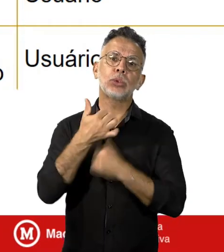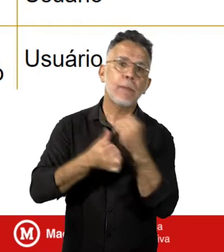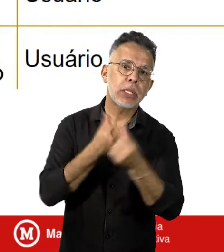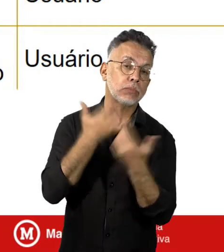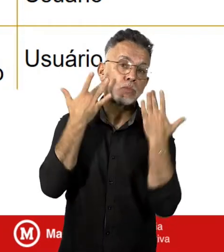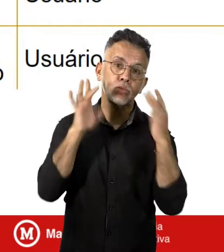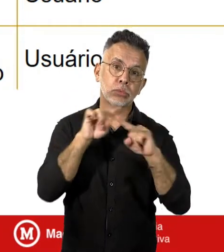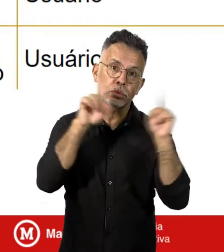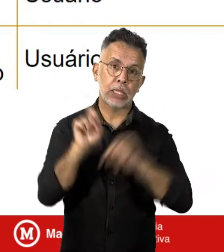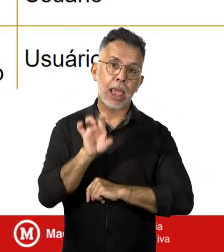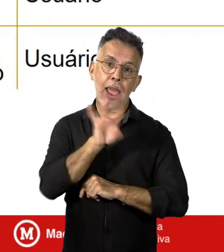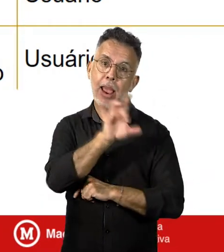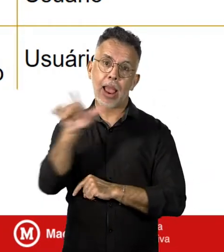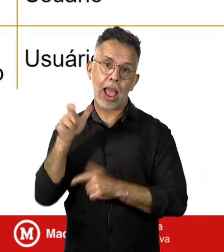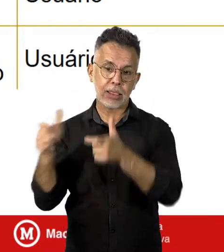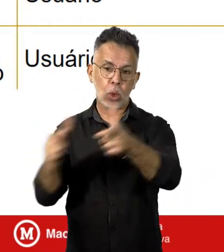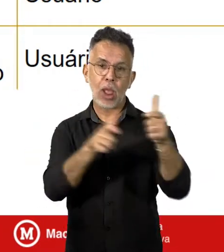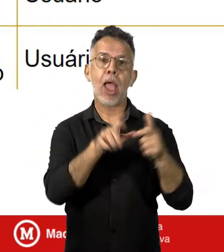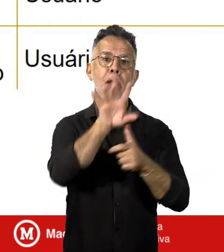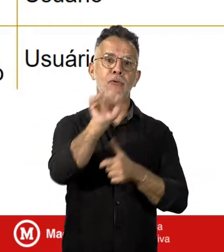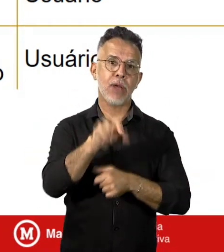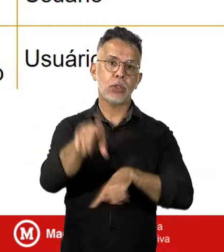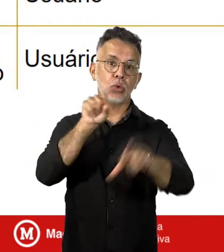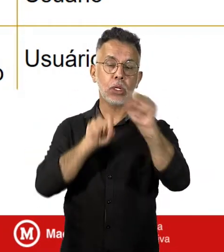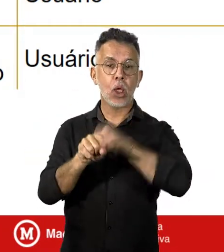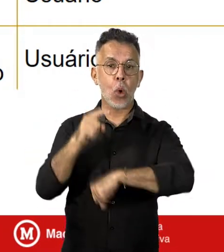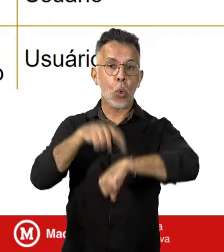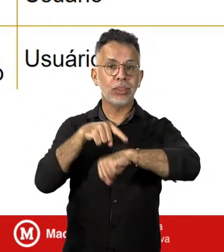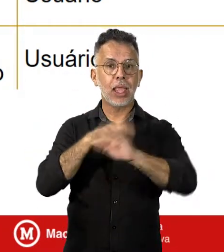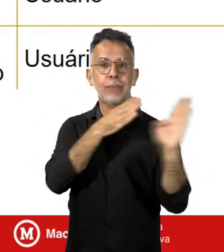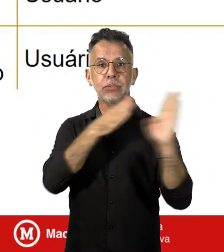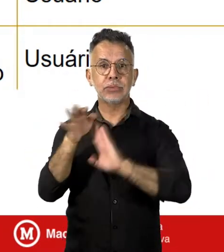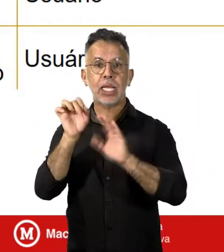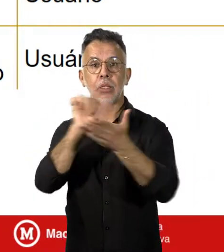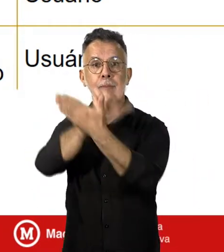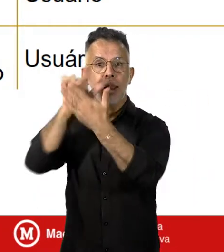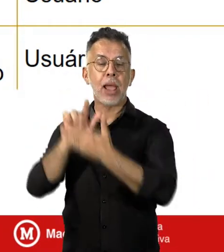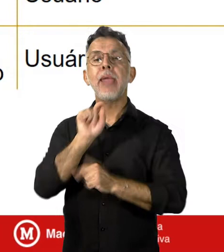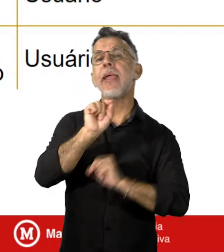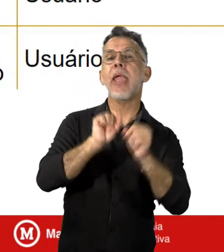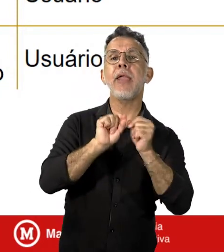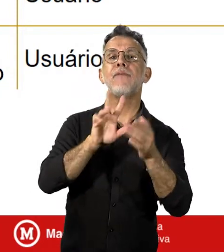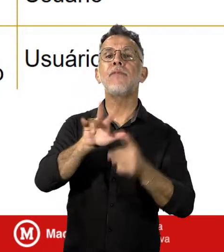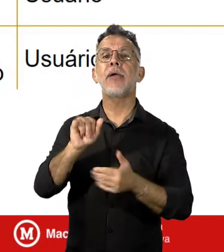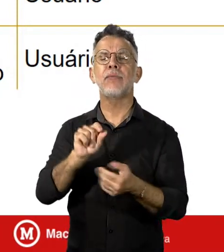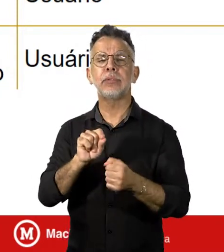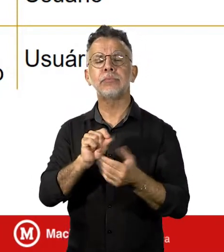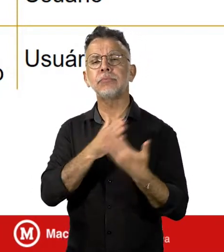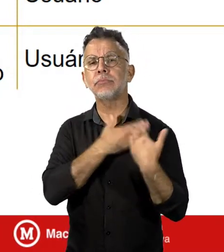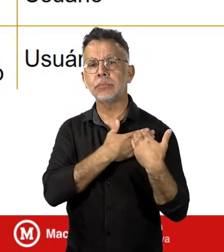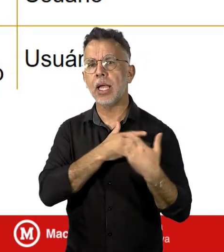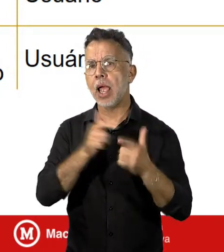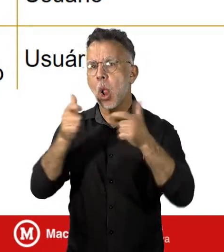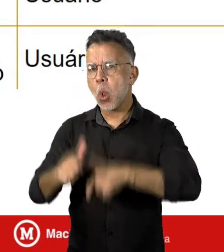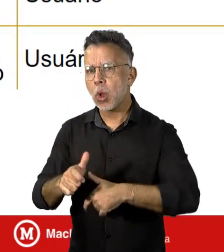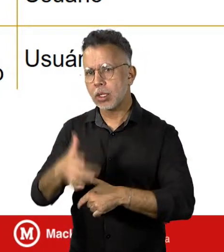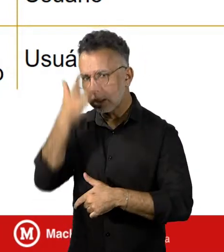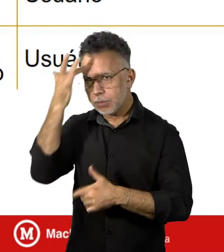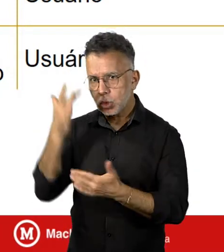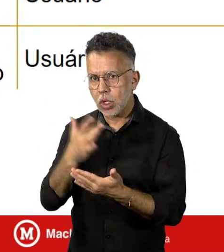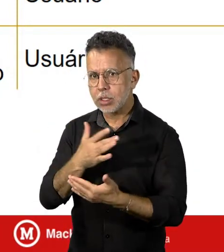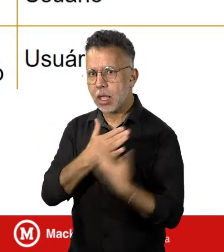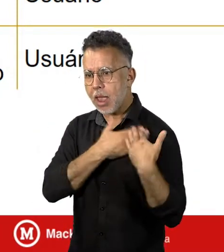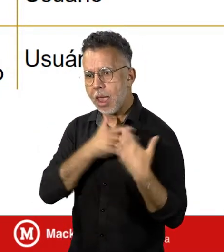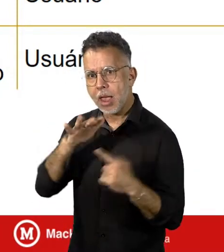Cada área vai determinar aí qual o prazo que eles farão. E quem vai fazer? O setor de limpeza? É o setor de